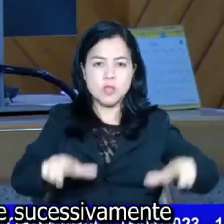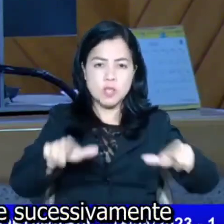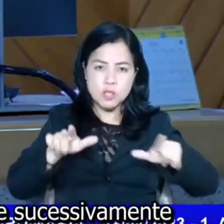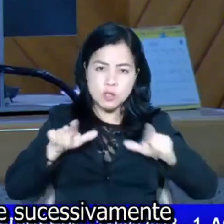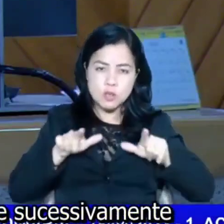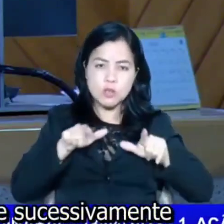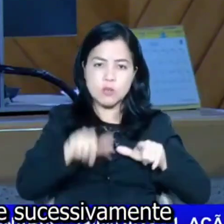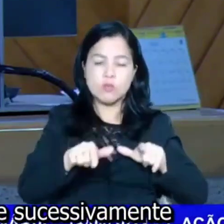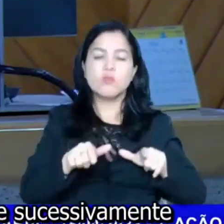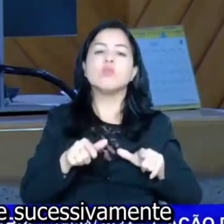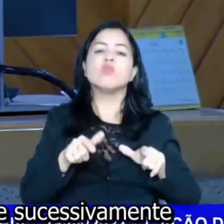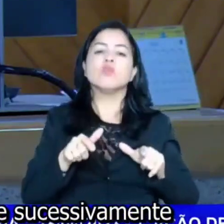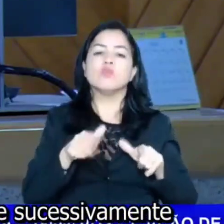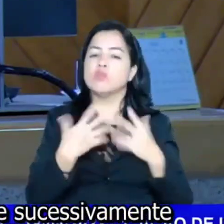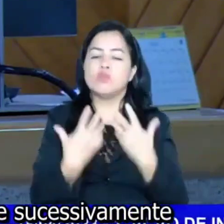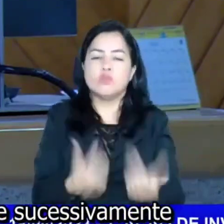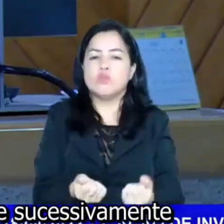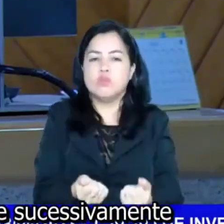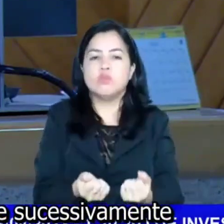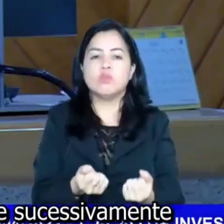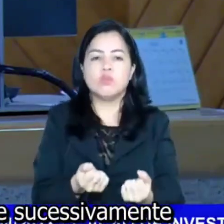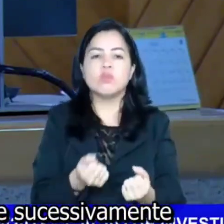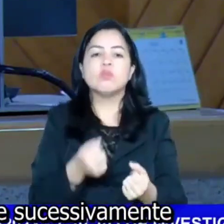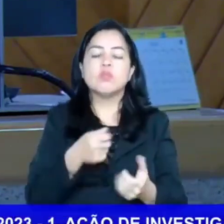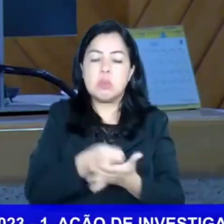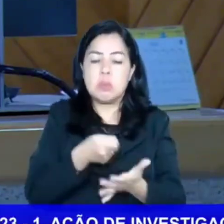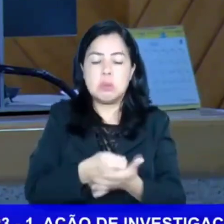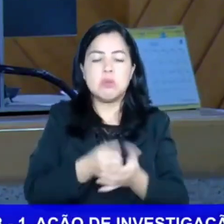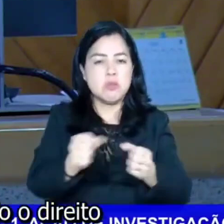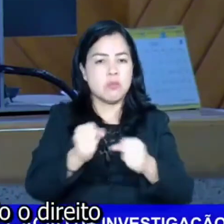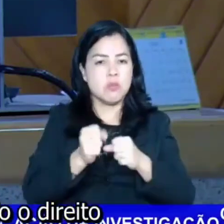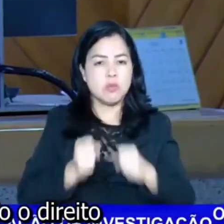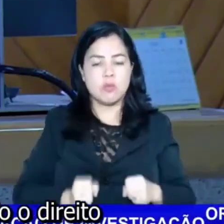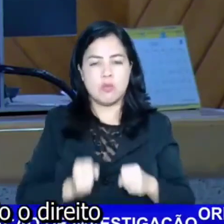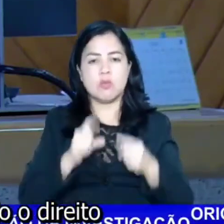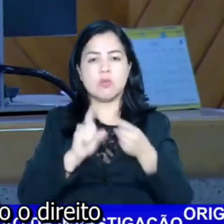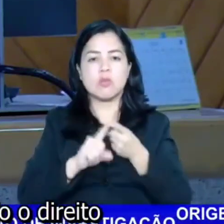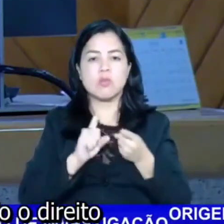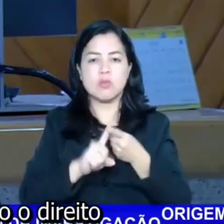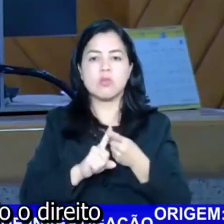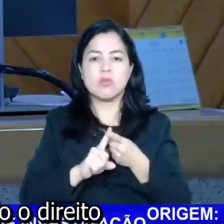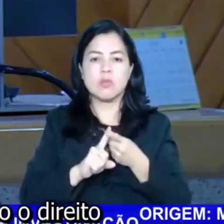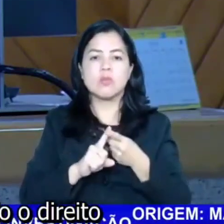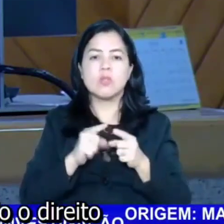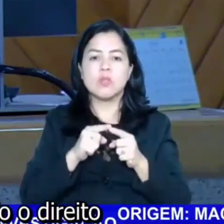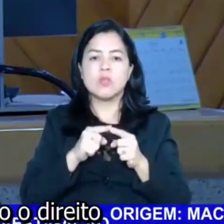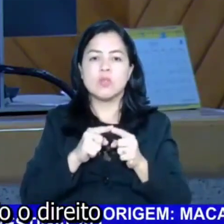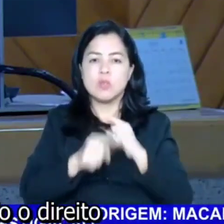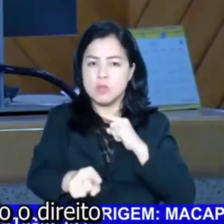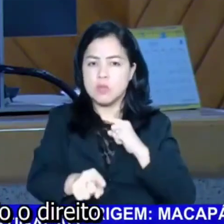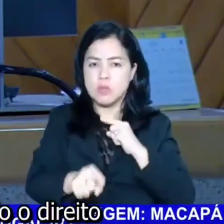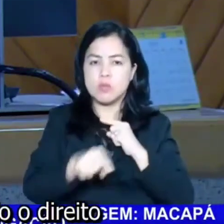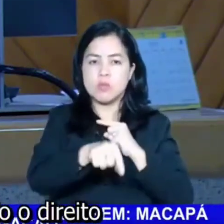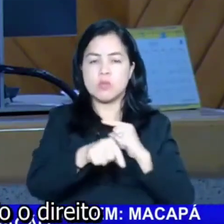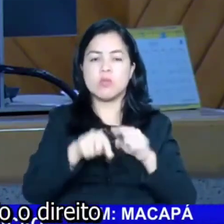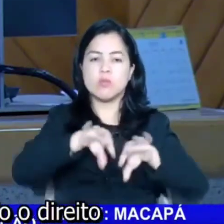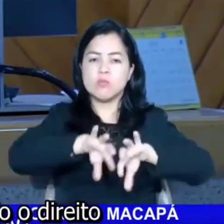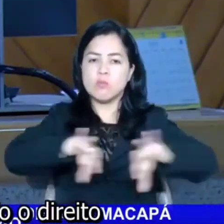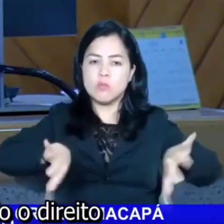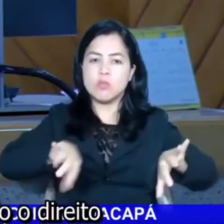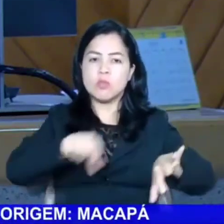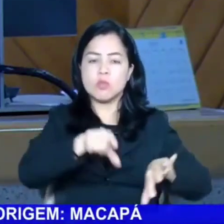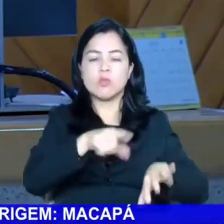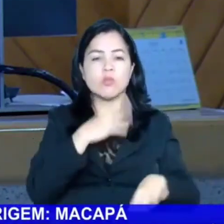beneficiária, abuso de poder e, sucessivamente, a imediata suspensão da conduta, reconhecendo